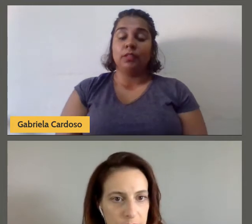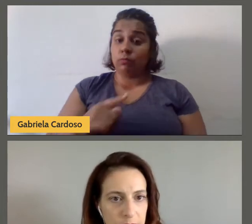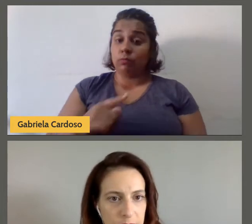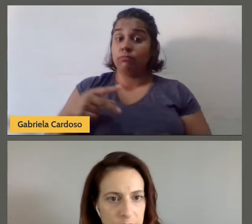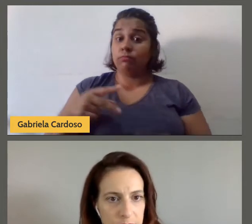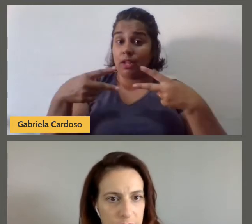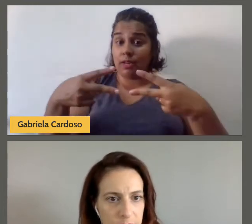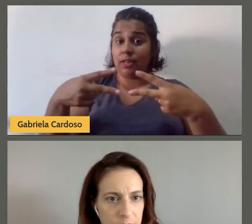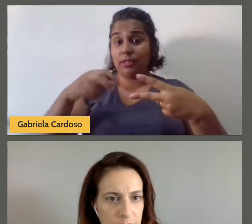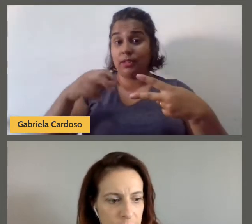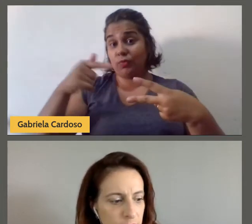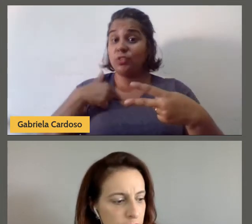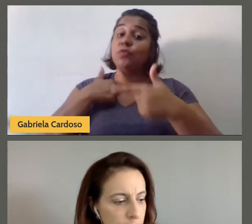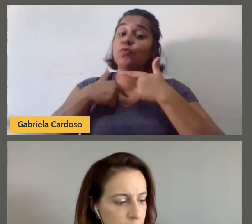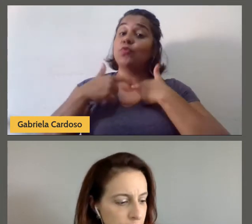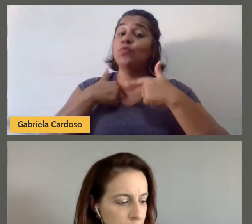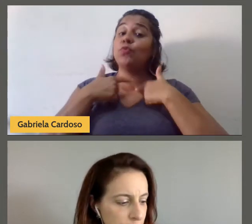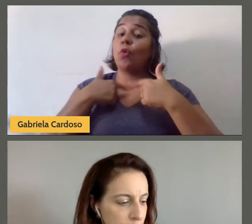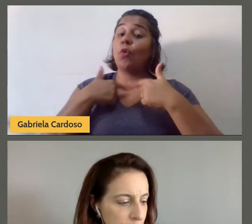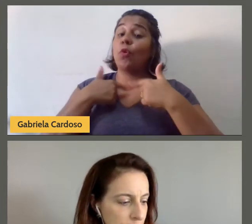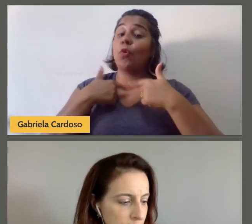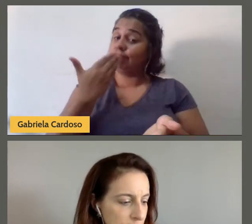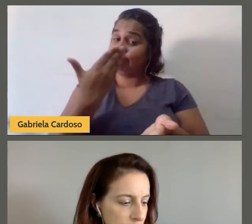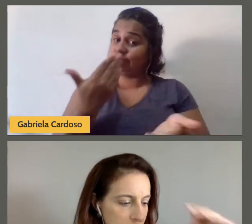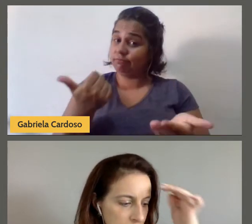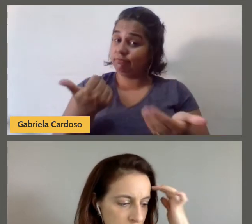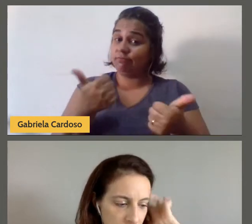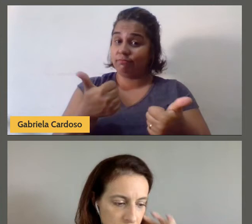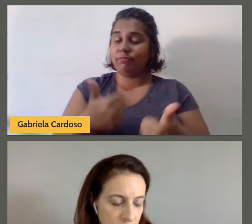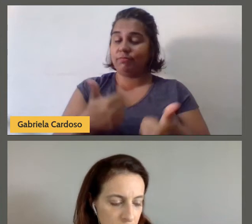que é focado não focado, mas que tem...